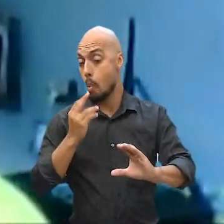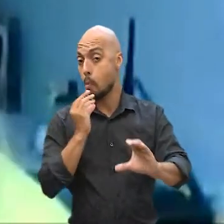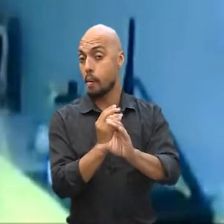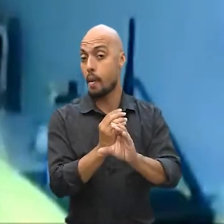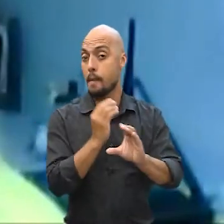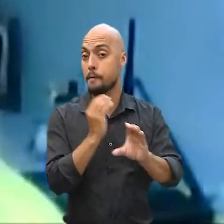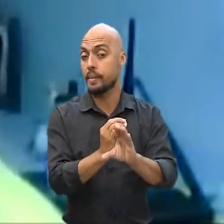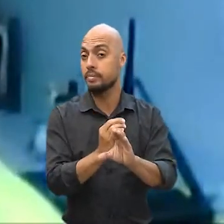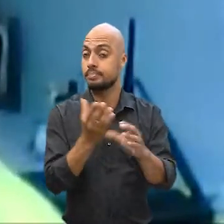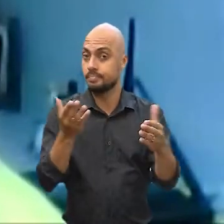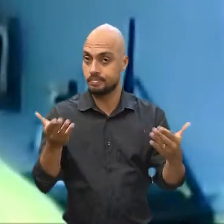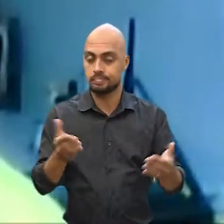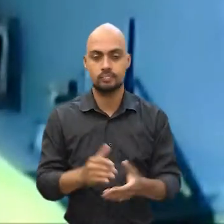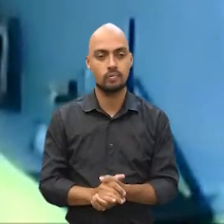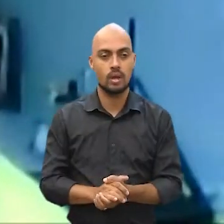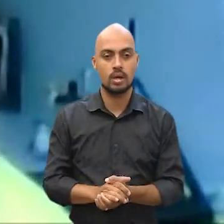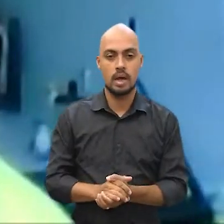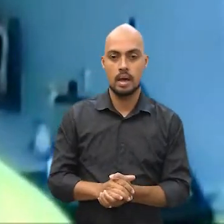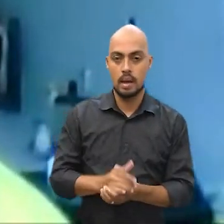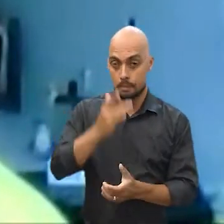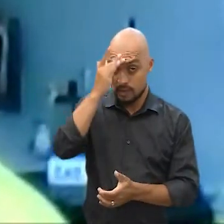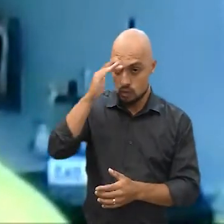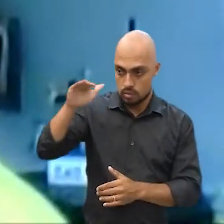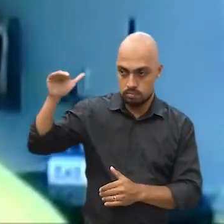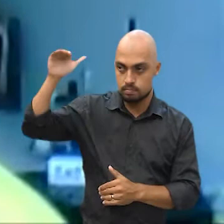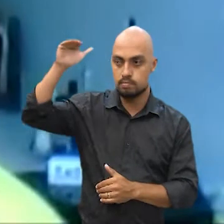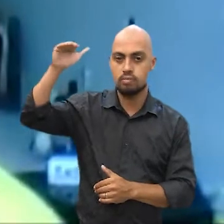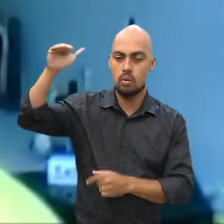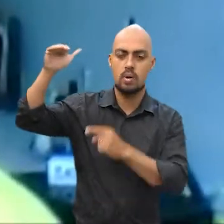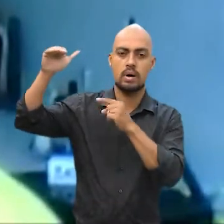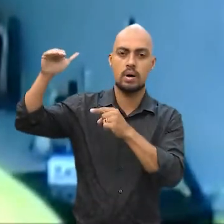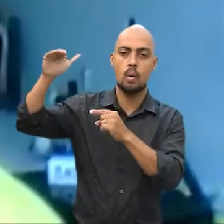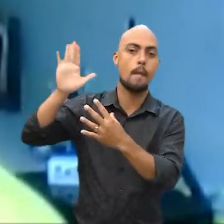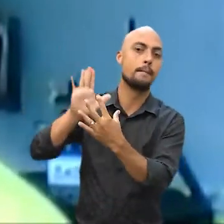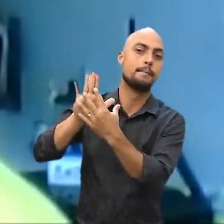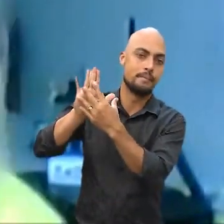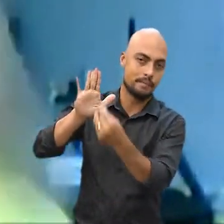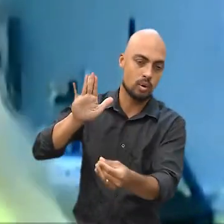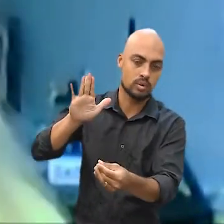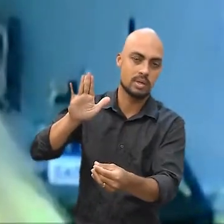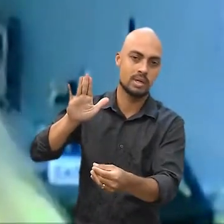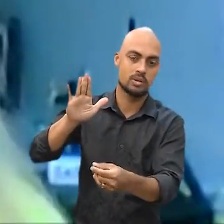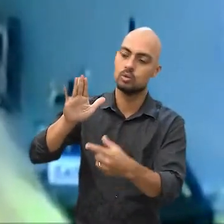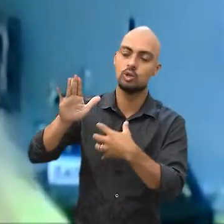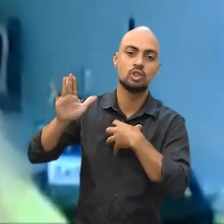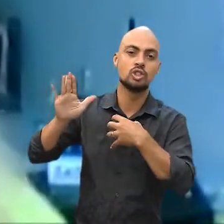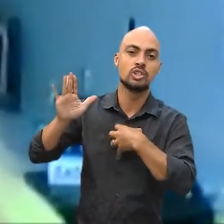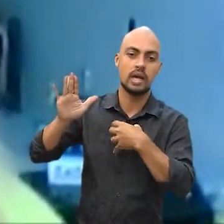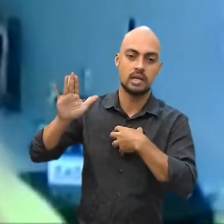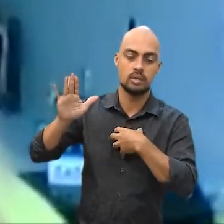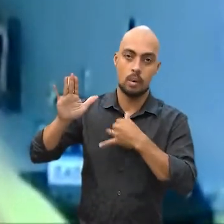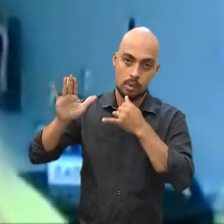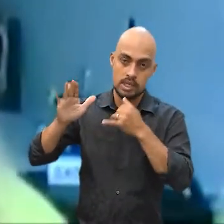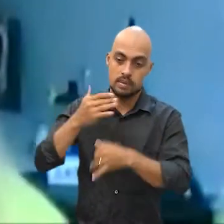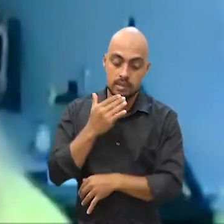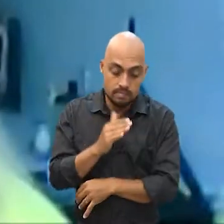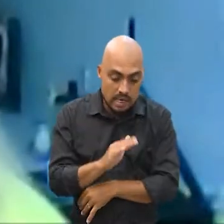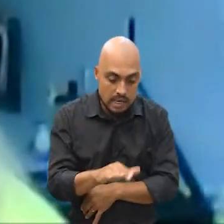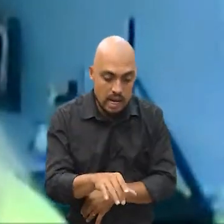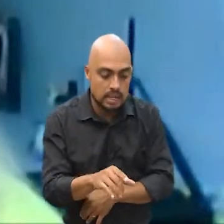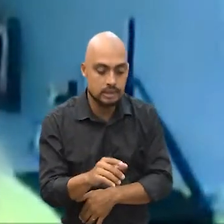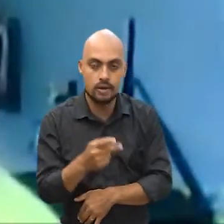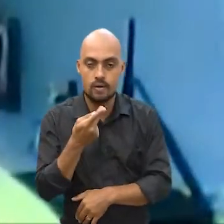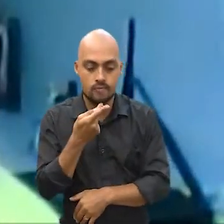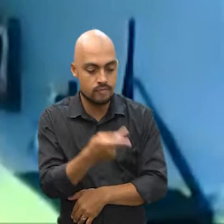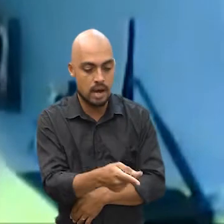O modelo do adulto que está perto, ele revela muitas coisas. Então, isso é muito importante. Percebeu que a criança não responde,